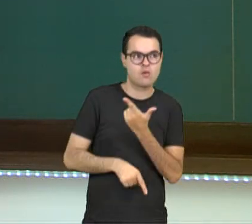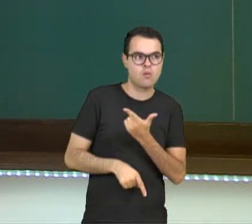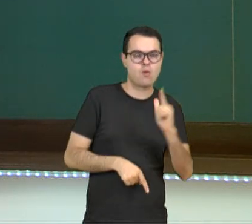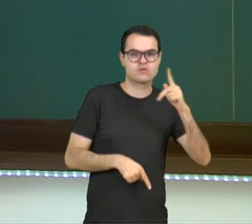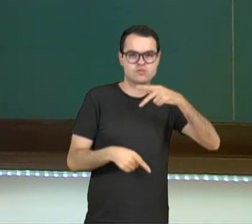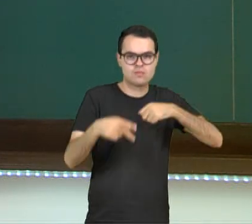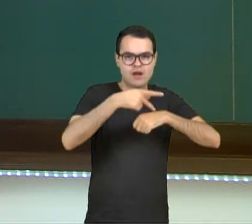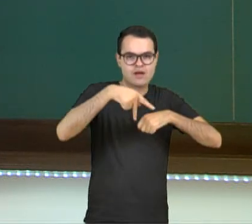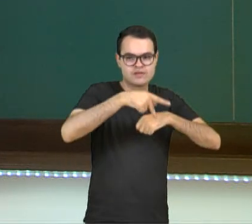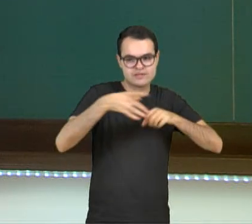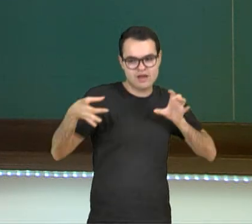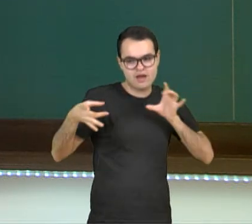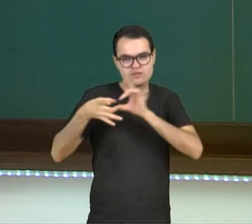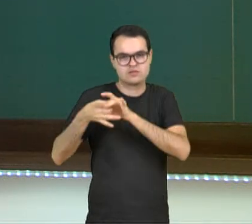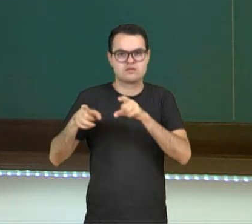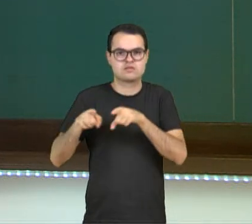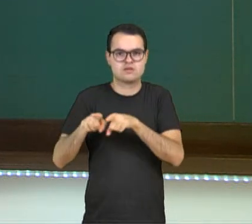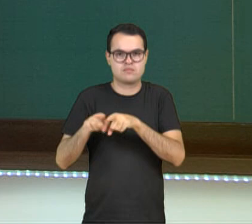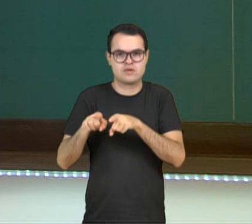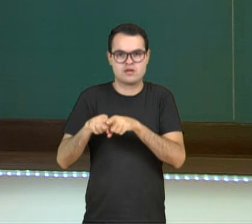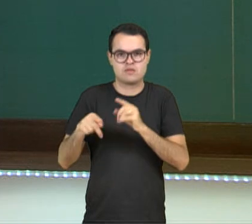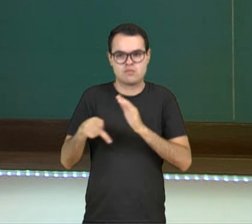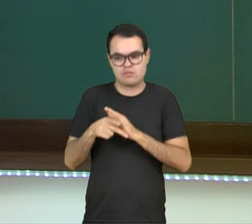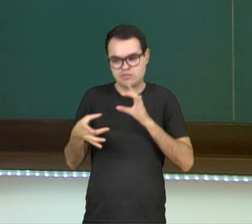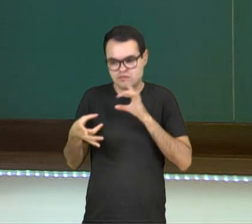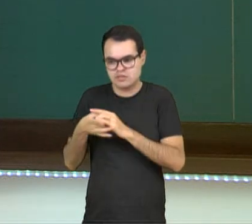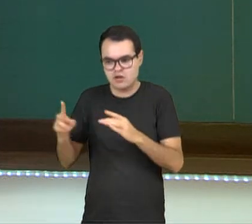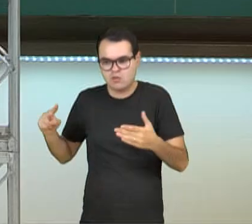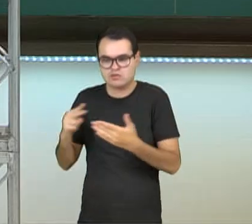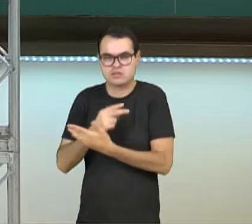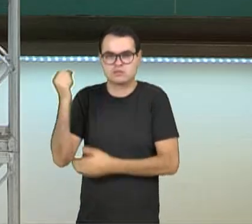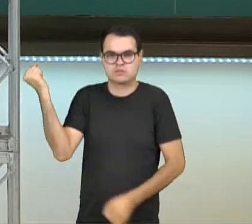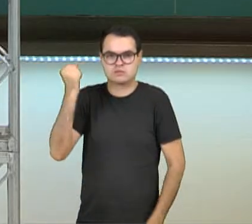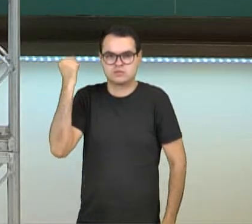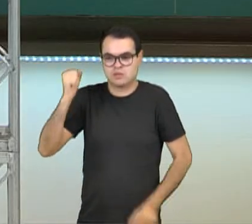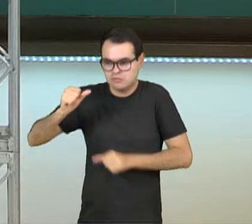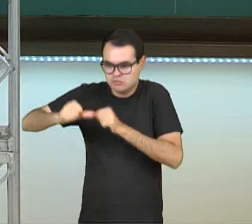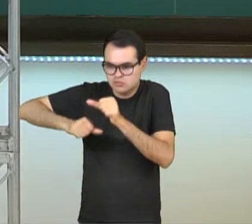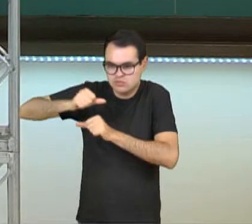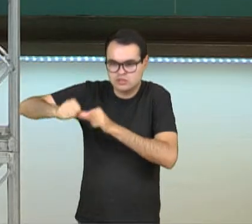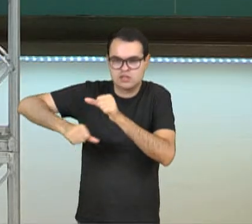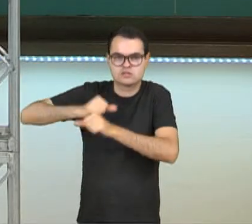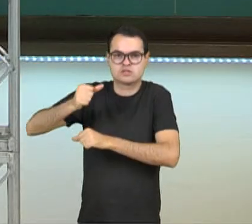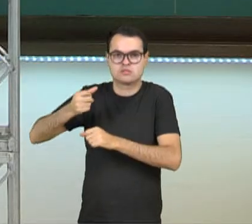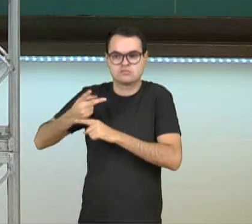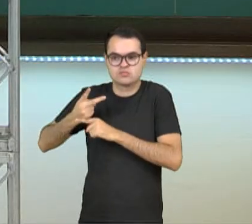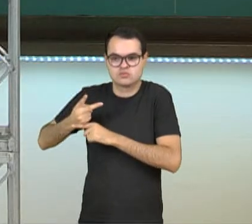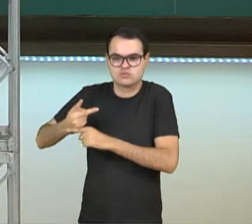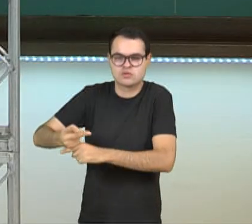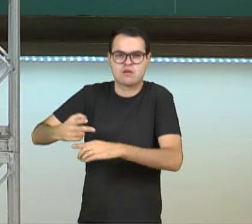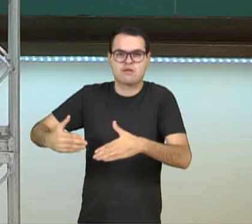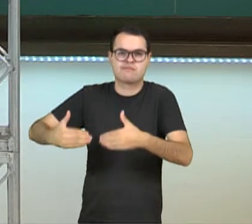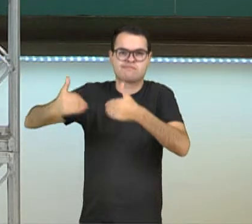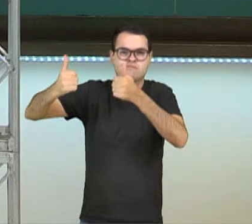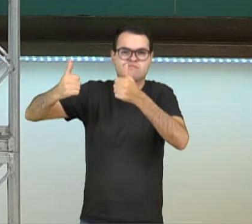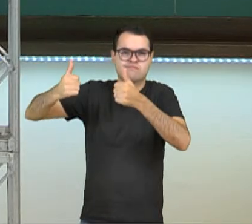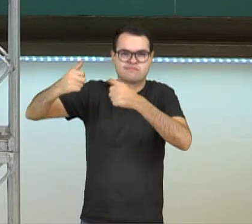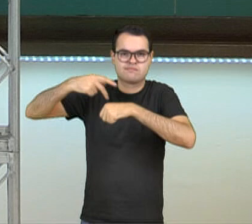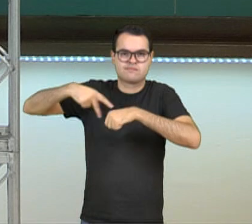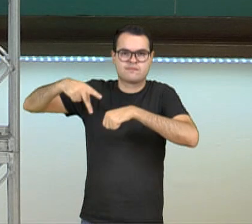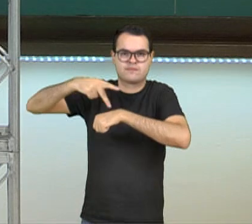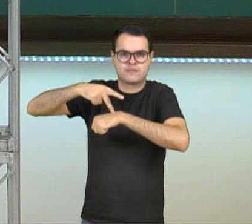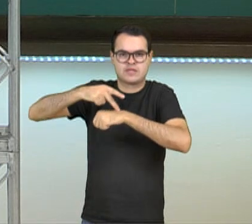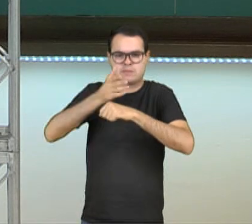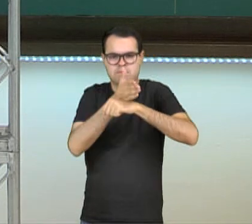também estiveram relacionados aqui à Primavera Árabe. Ou seja, essas mudanças, a busca pela melhoria, a